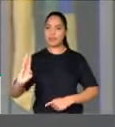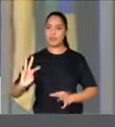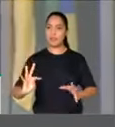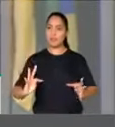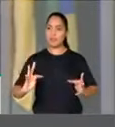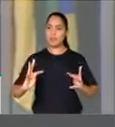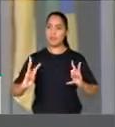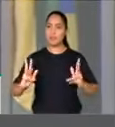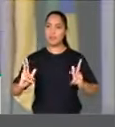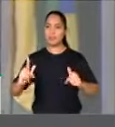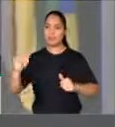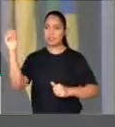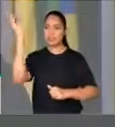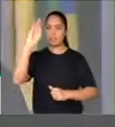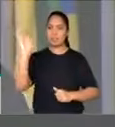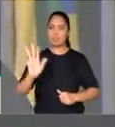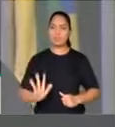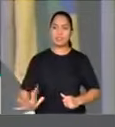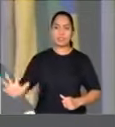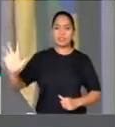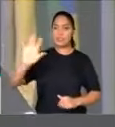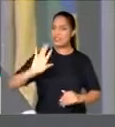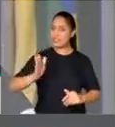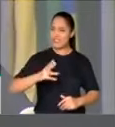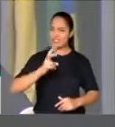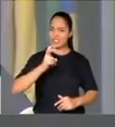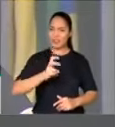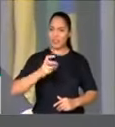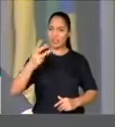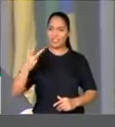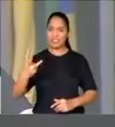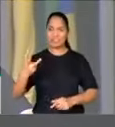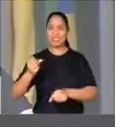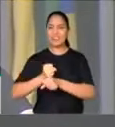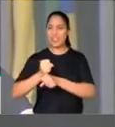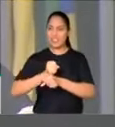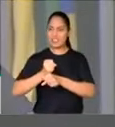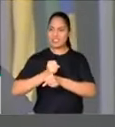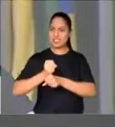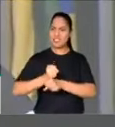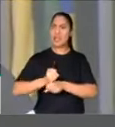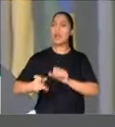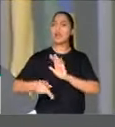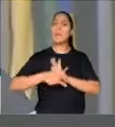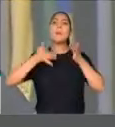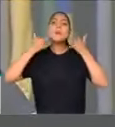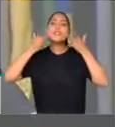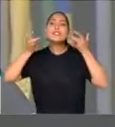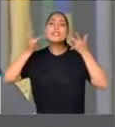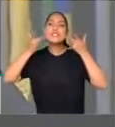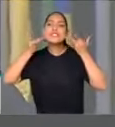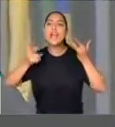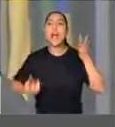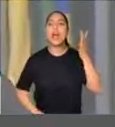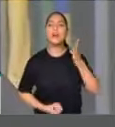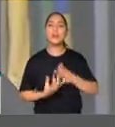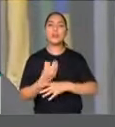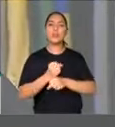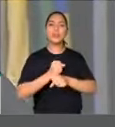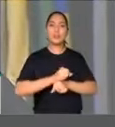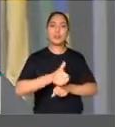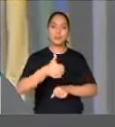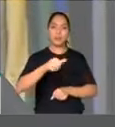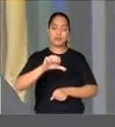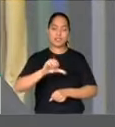Brasil. Eu tenho 53 anos de carreira, de palco, de teatro, onde eu estreiei em 1964, em plena